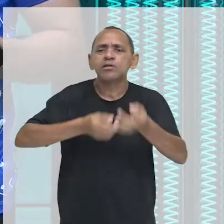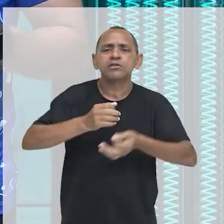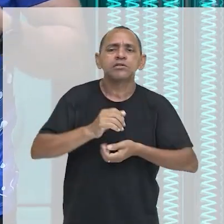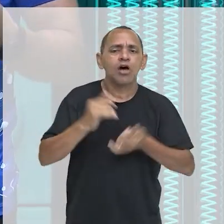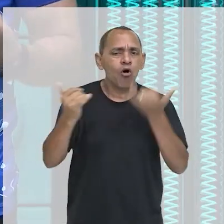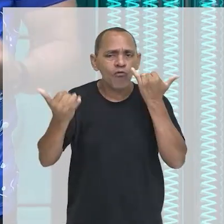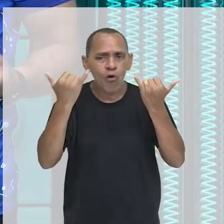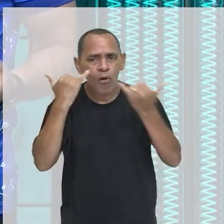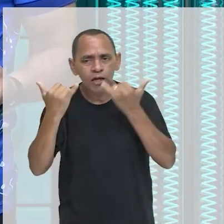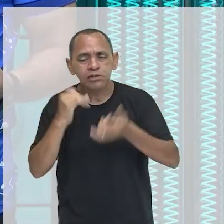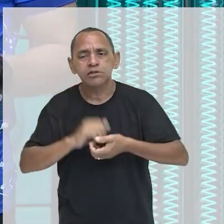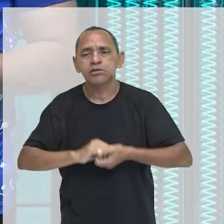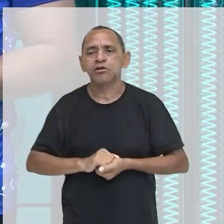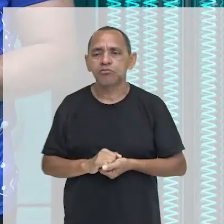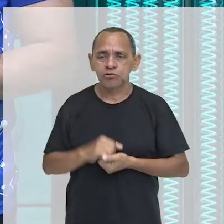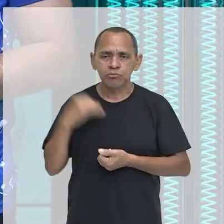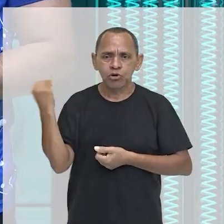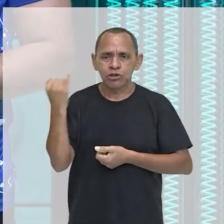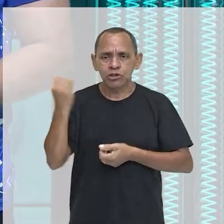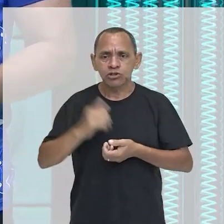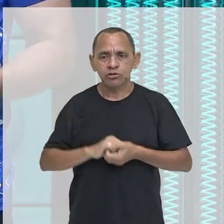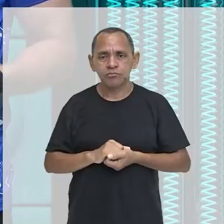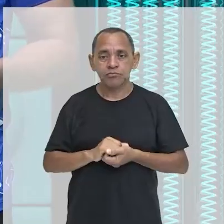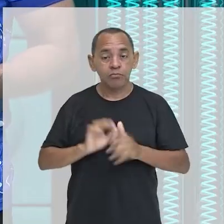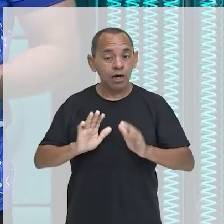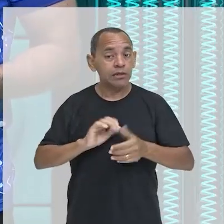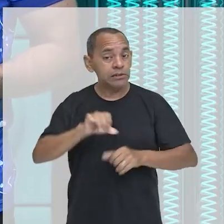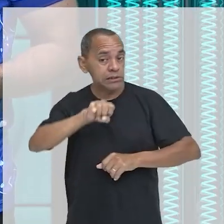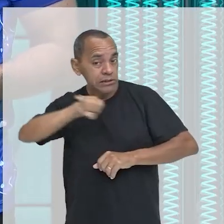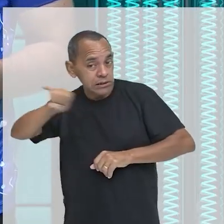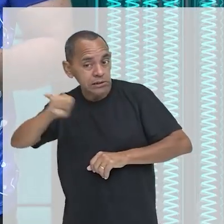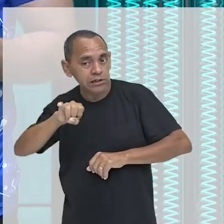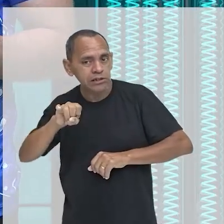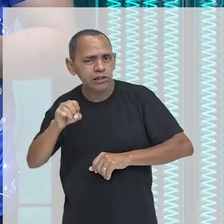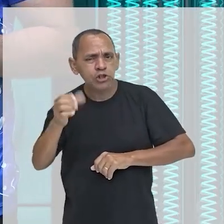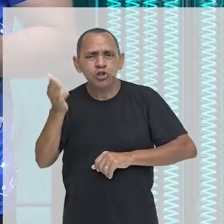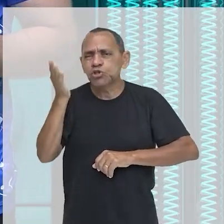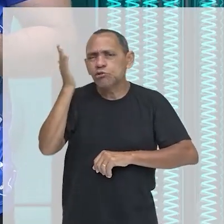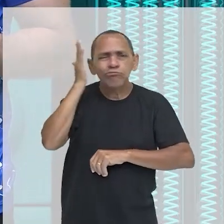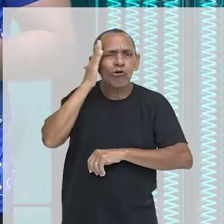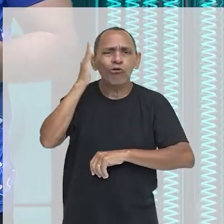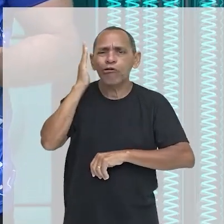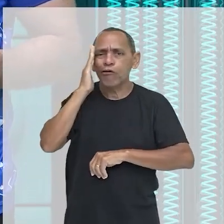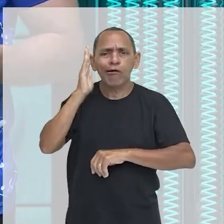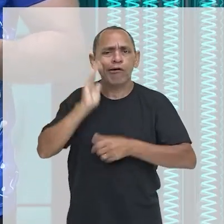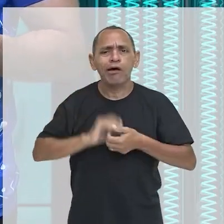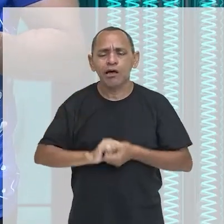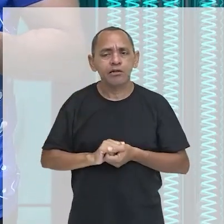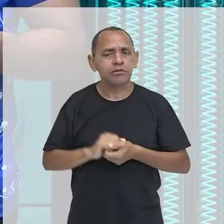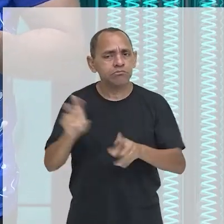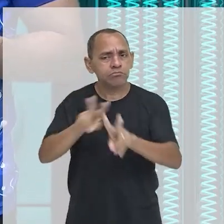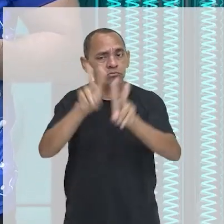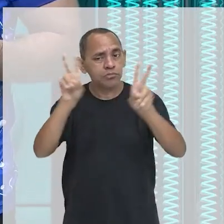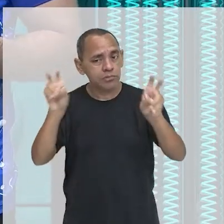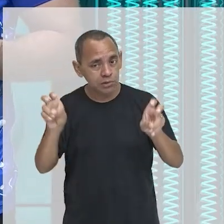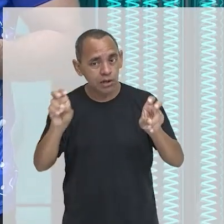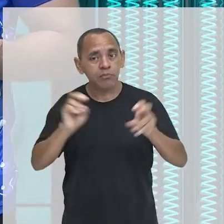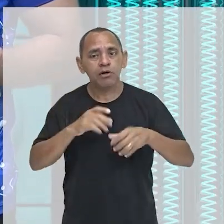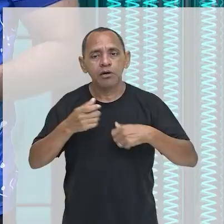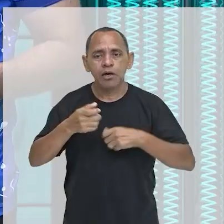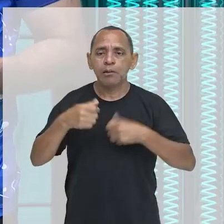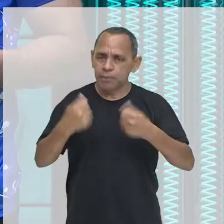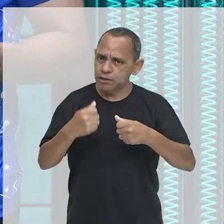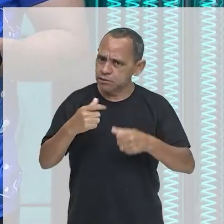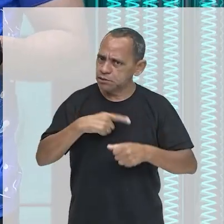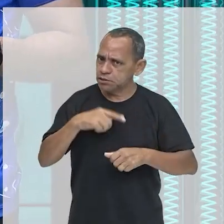tema importante, um tema que a gente não conhece muito bem, é melhor se preparar para não falar, primeiro para não mentir, né? Para não falar algo que não